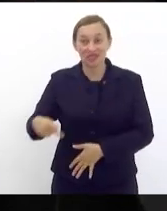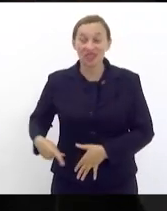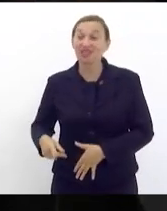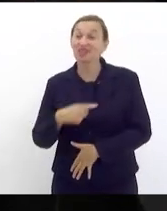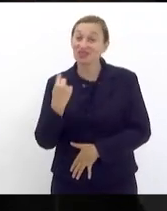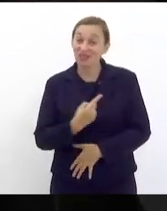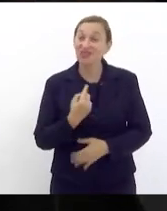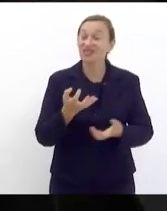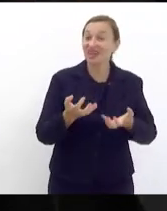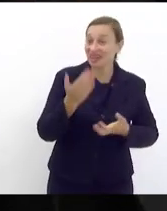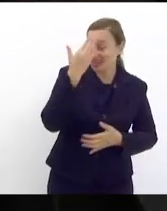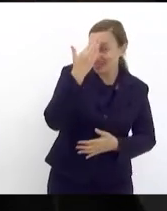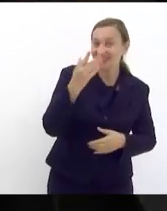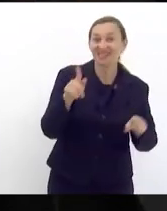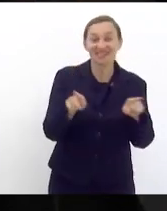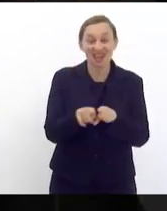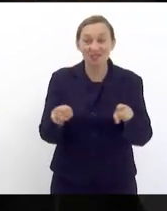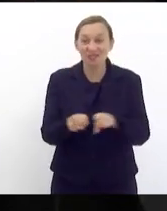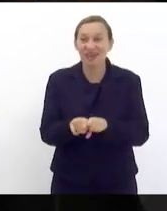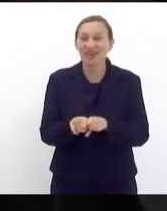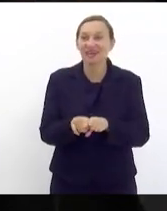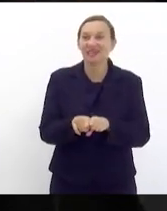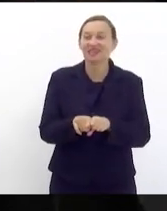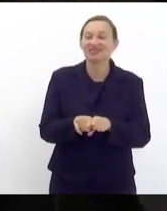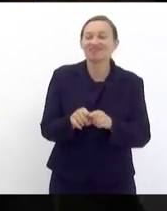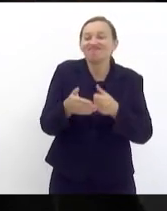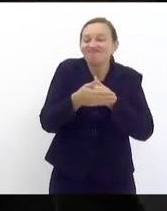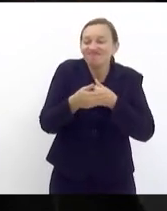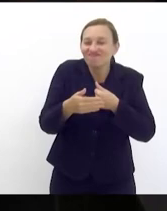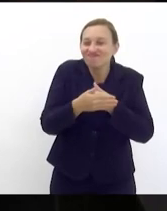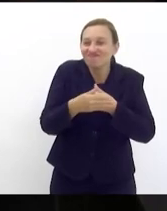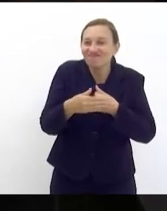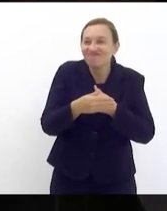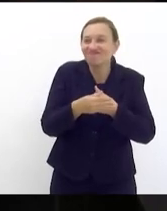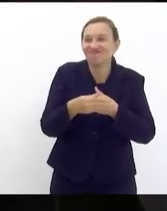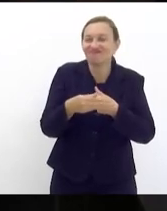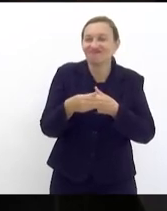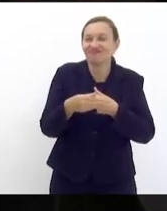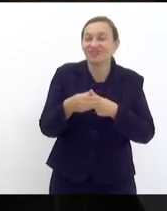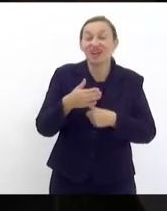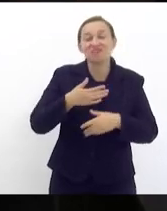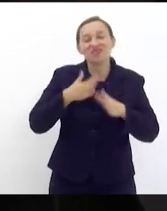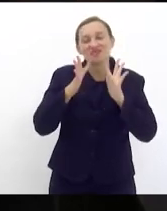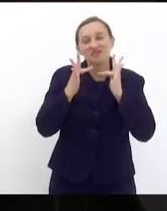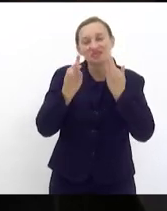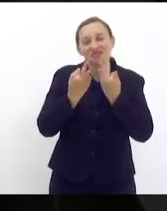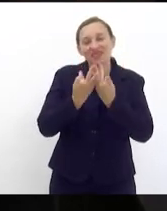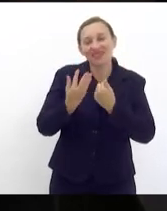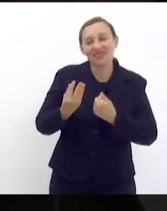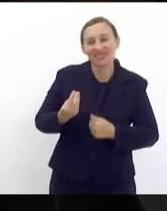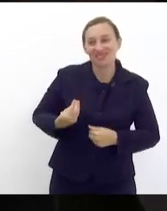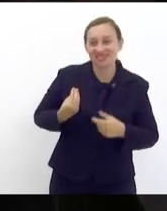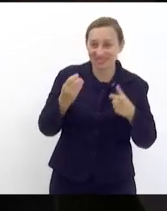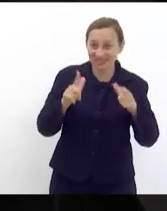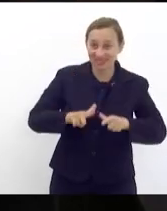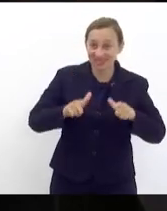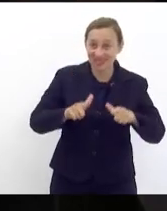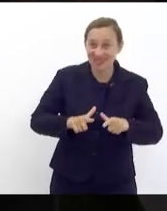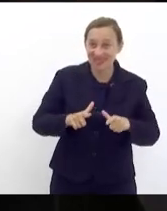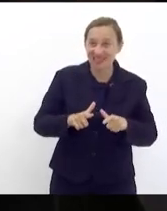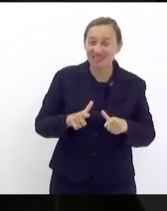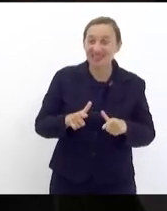Quero agradecer também, com muito carinho, né, a minha família aqui presente. E aqui